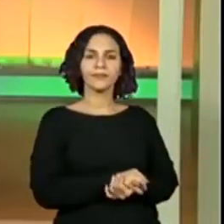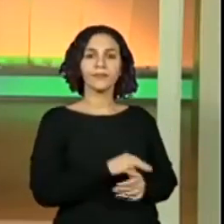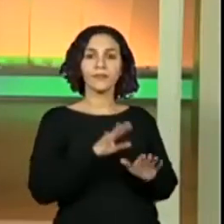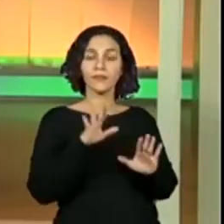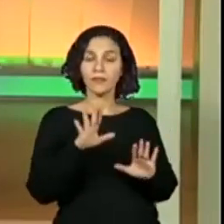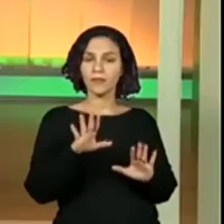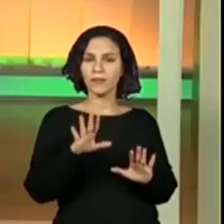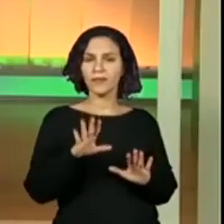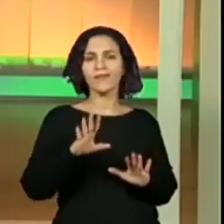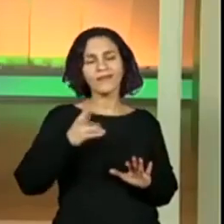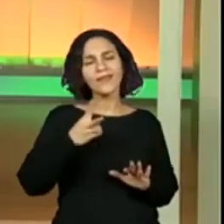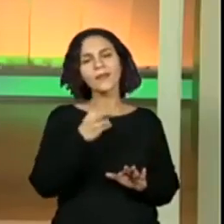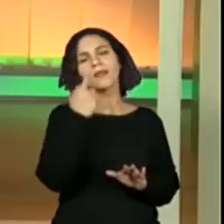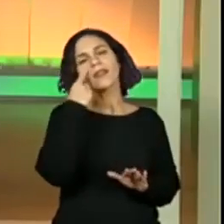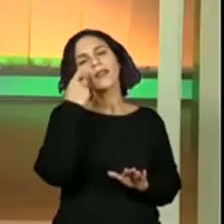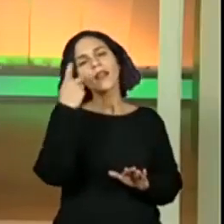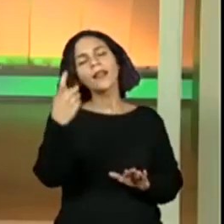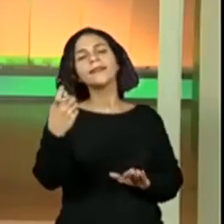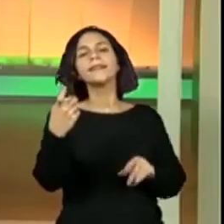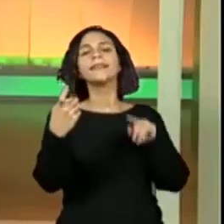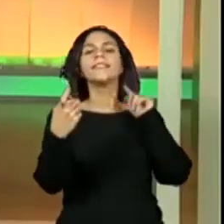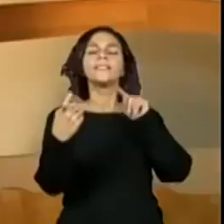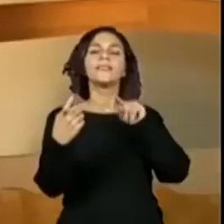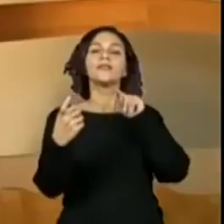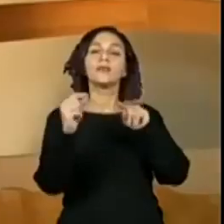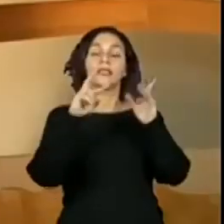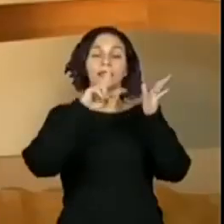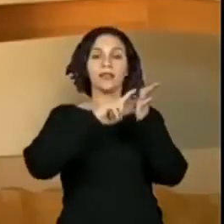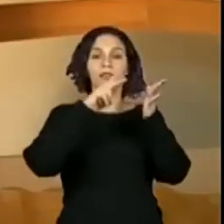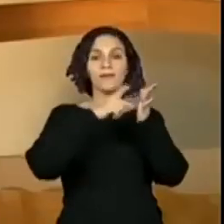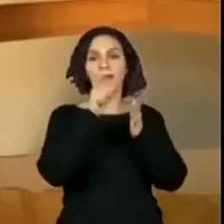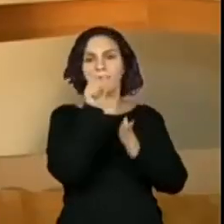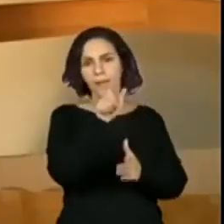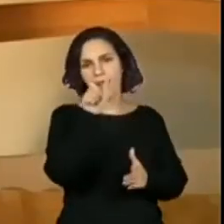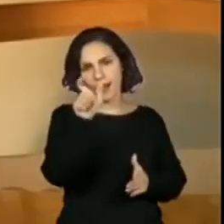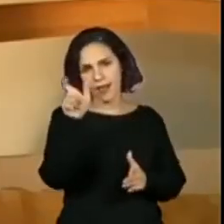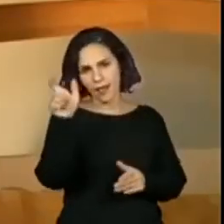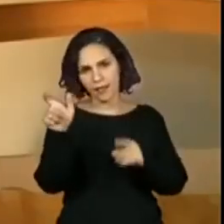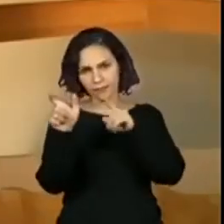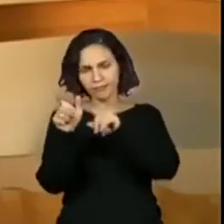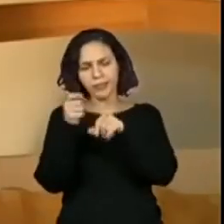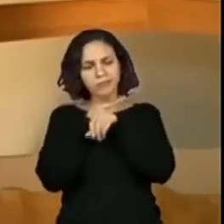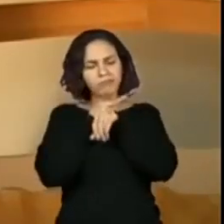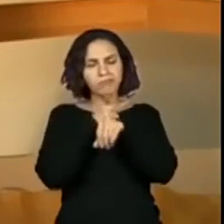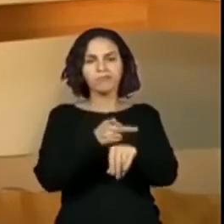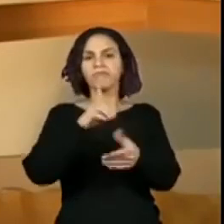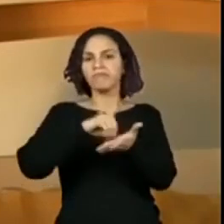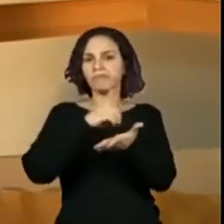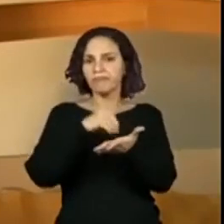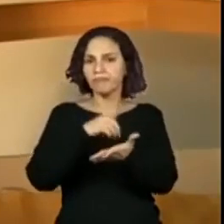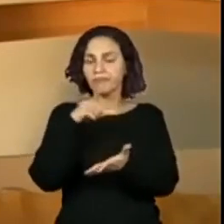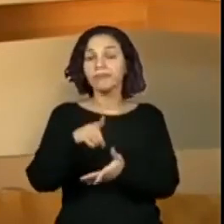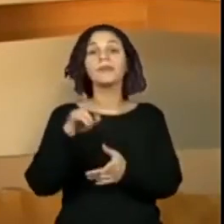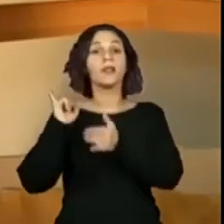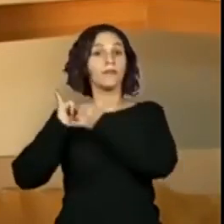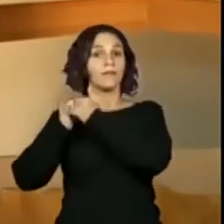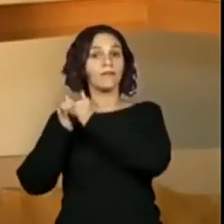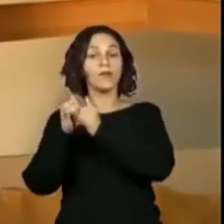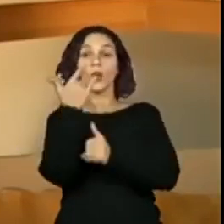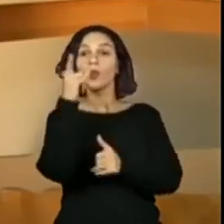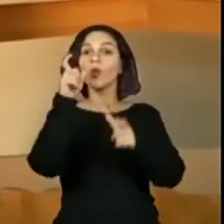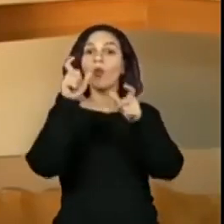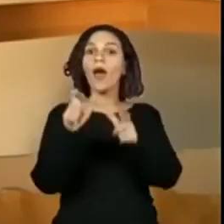sempre é interessante trabalhar com a questão do significado das palavras, principalmente quando a gente está diante de uma lenda de uma outra